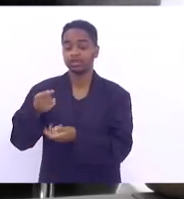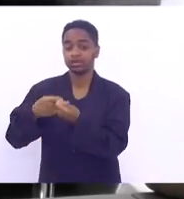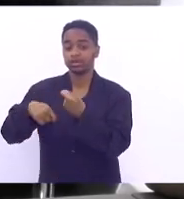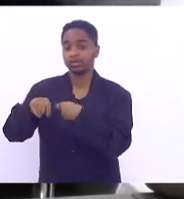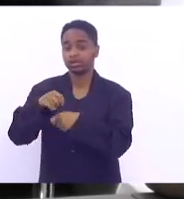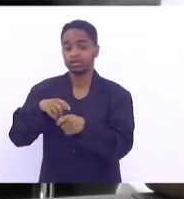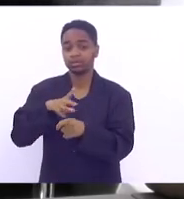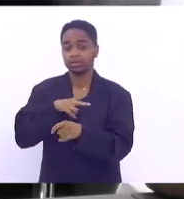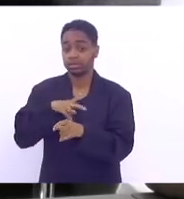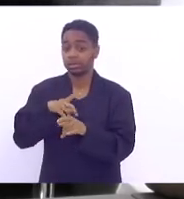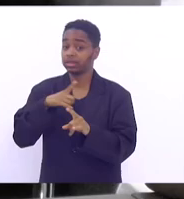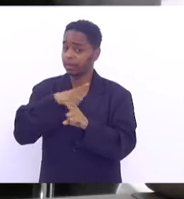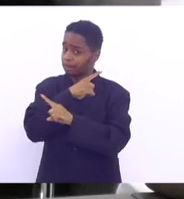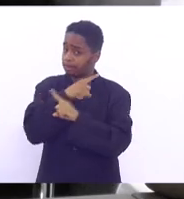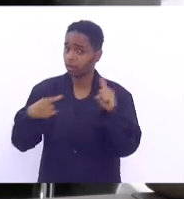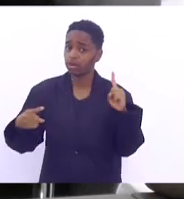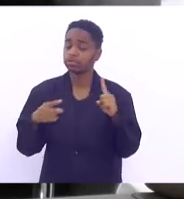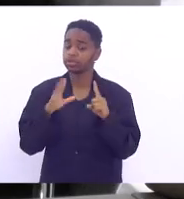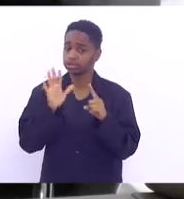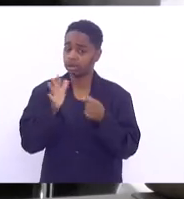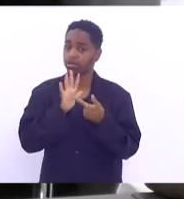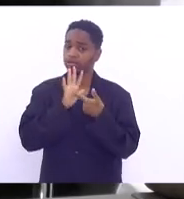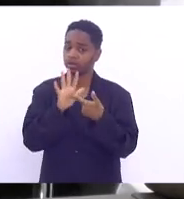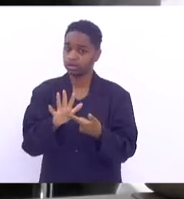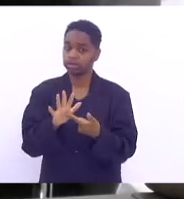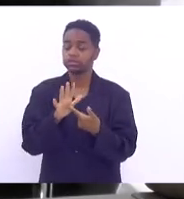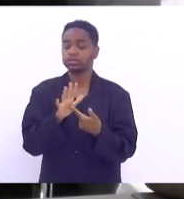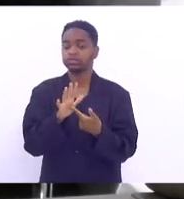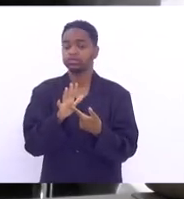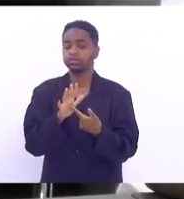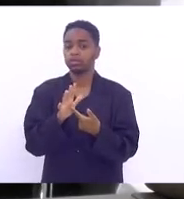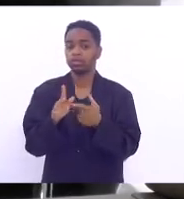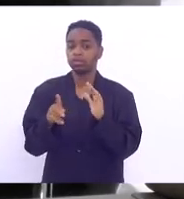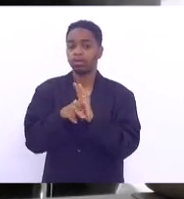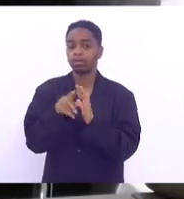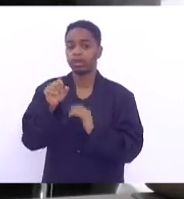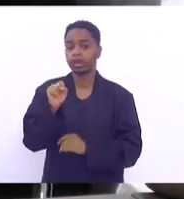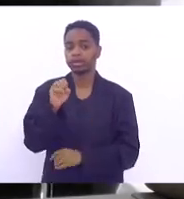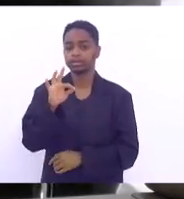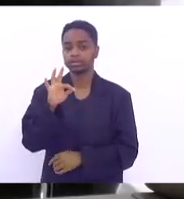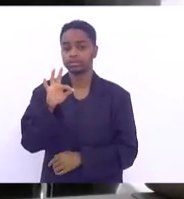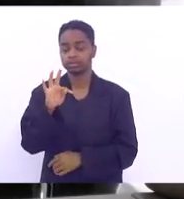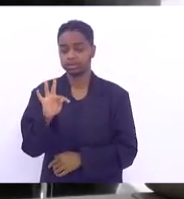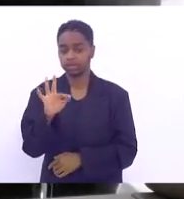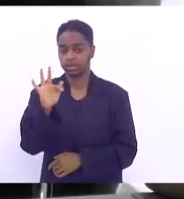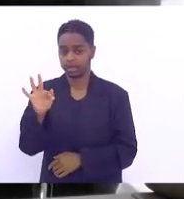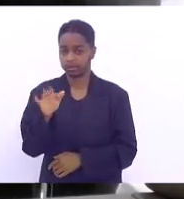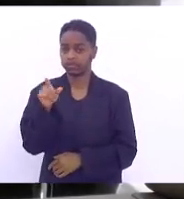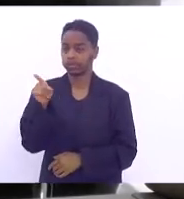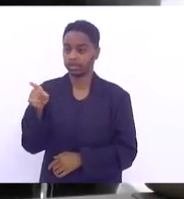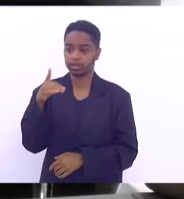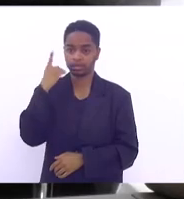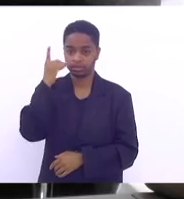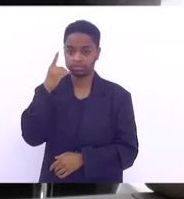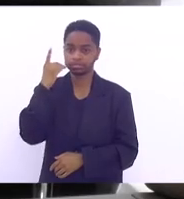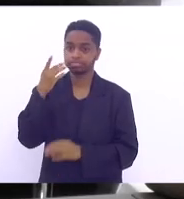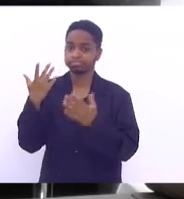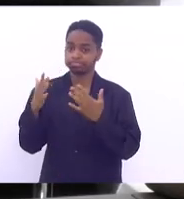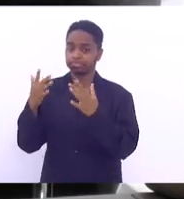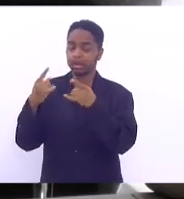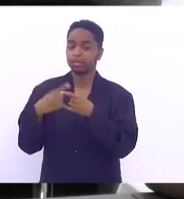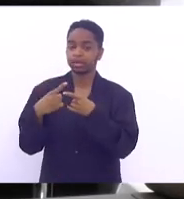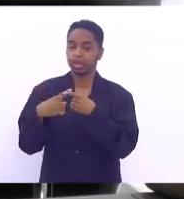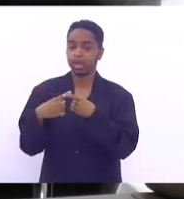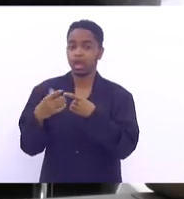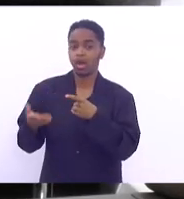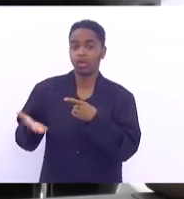expressamente vedado, mesmo com essa concepção do Supremo, que o deputado Amorim aplaudiu, que aumenta a